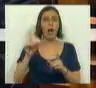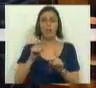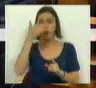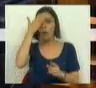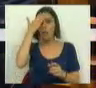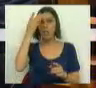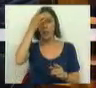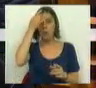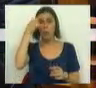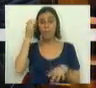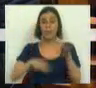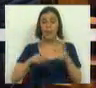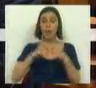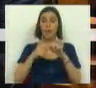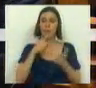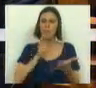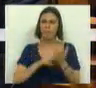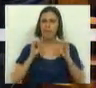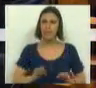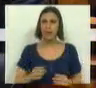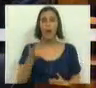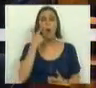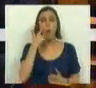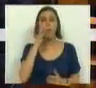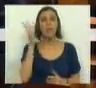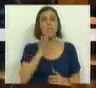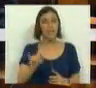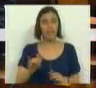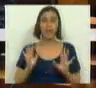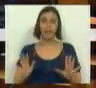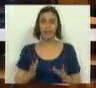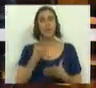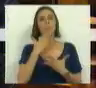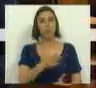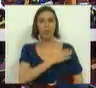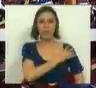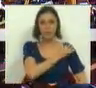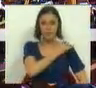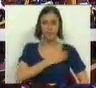entender que está aqui em causa um problema sério. Vamos tentar que isso aconteça. Muito obrigado.